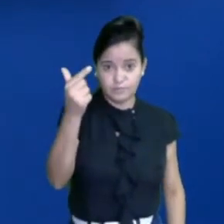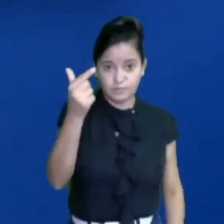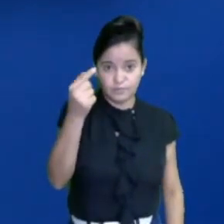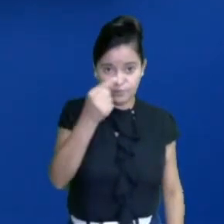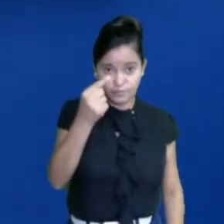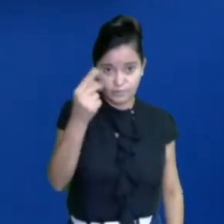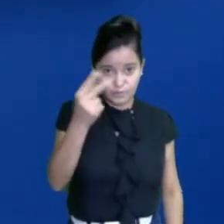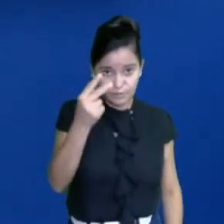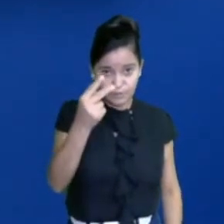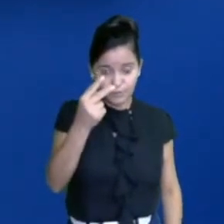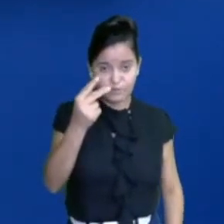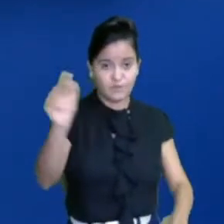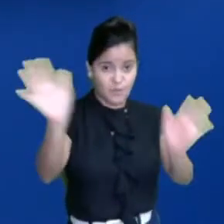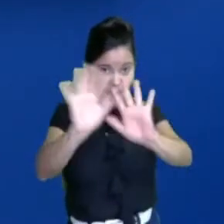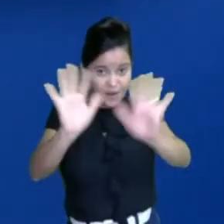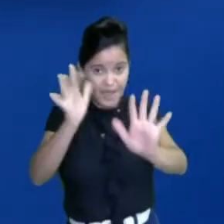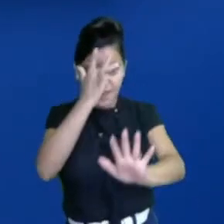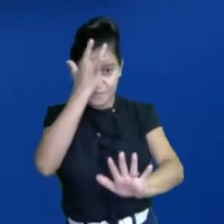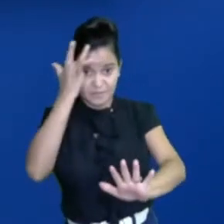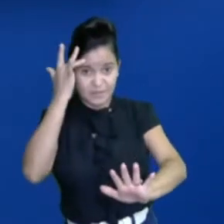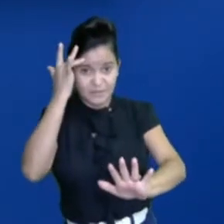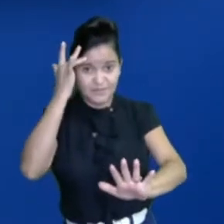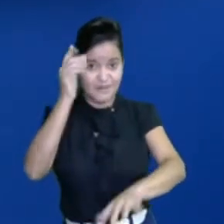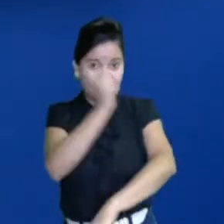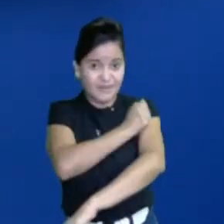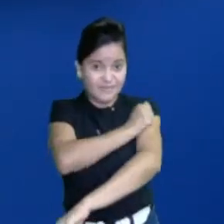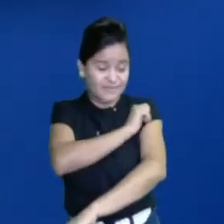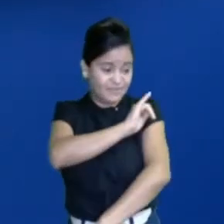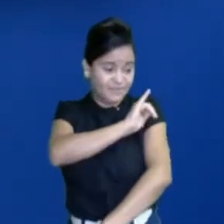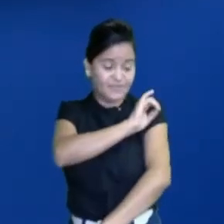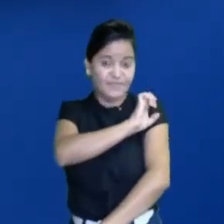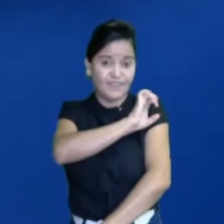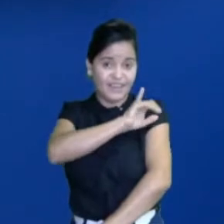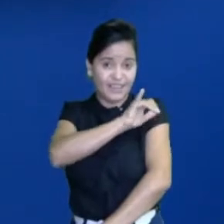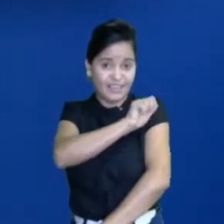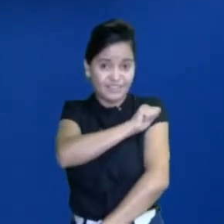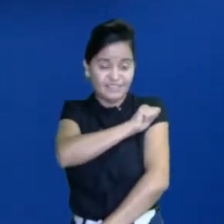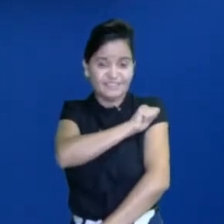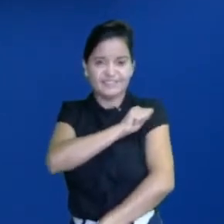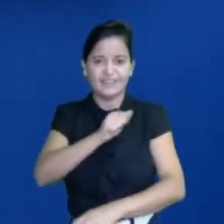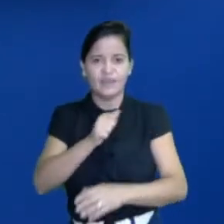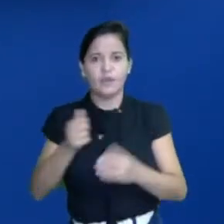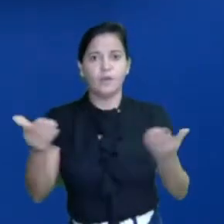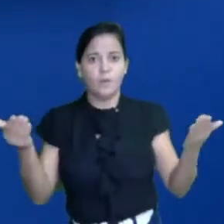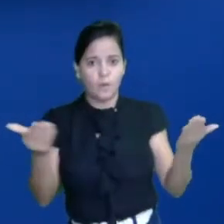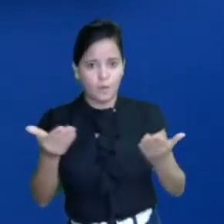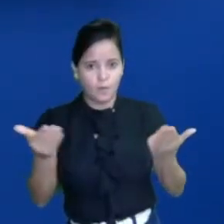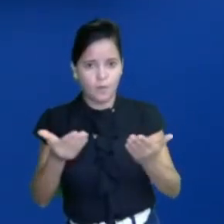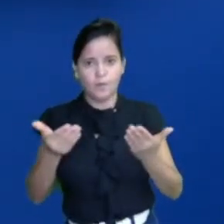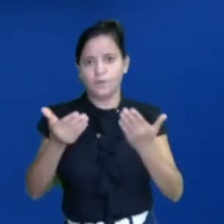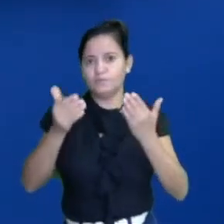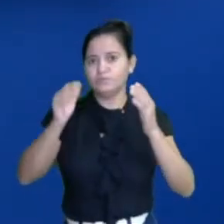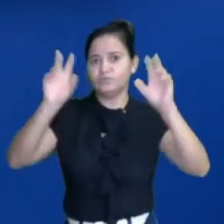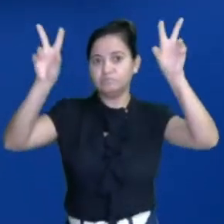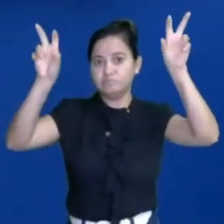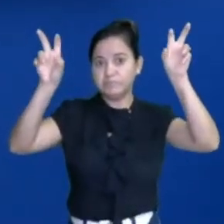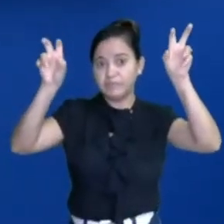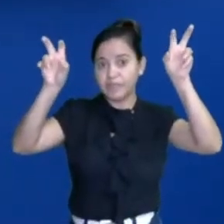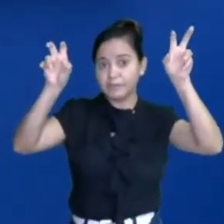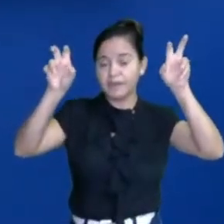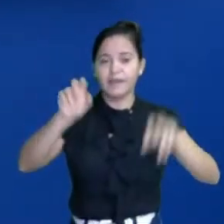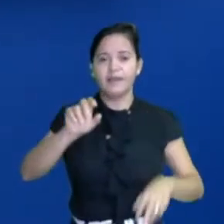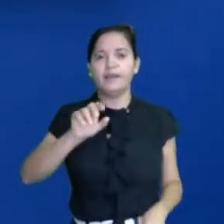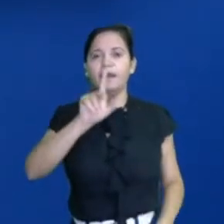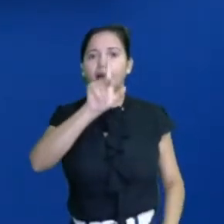pessoal do EJA, tudo bem com vocês? Vamos para mais uma aula de hoje. Hoje o tema é Patrimônio